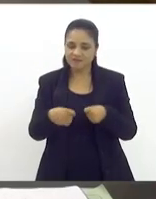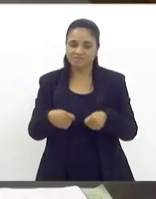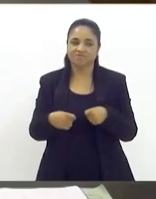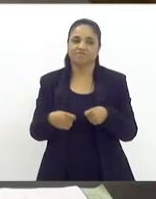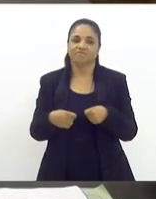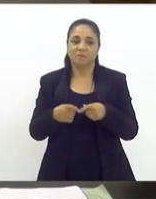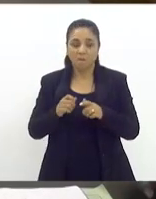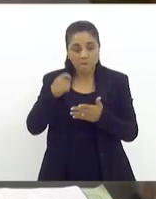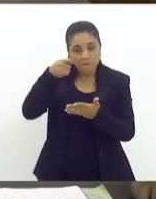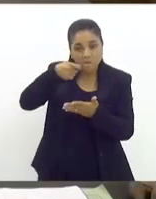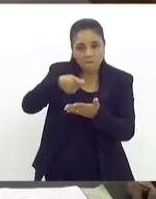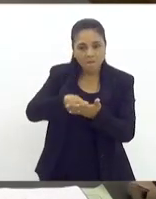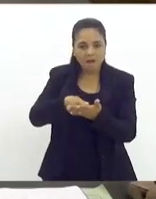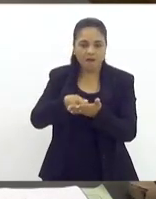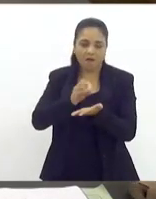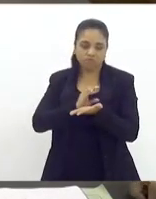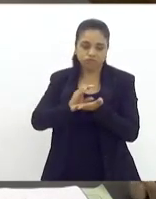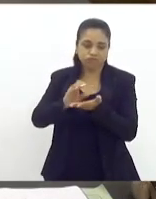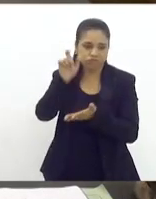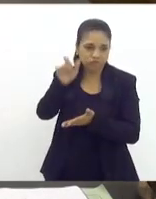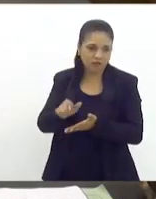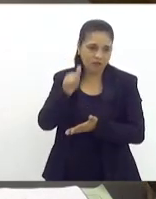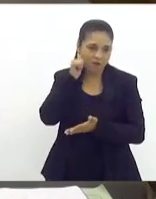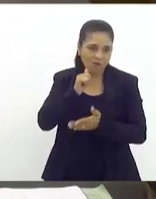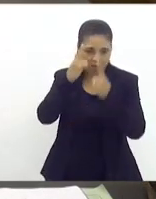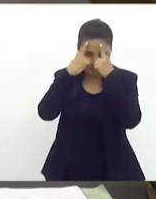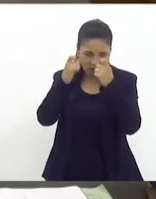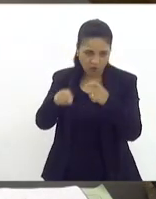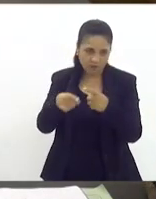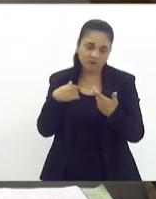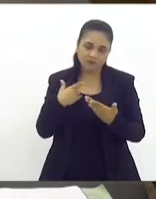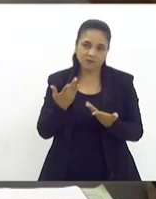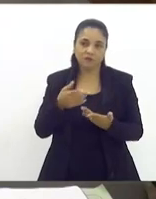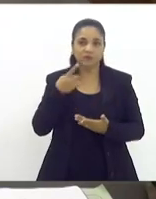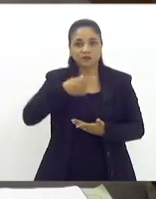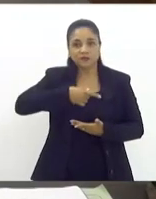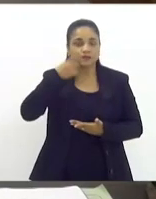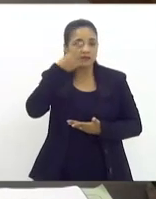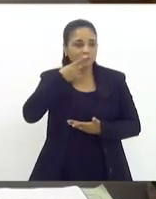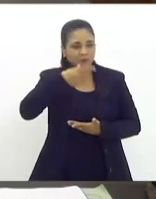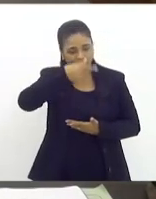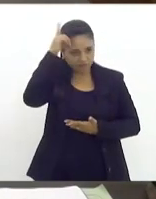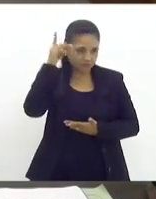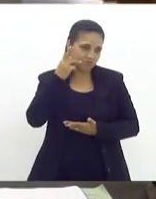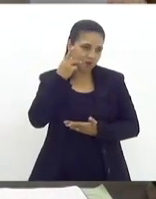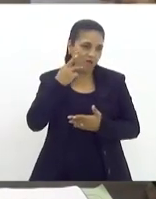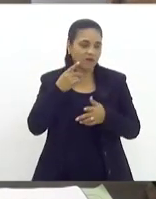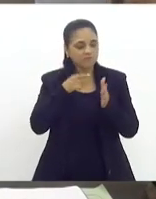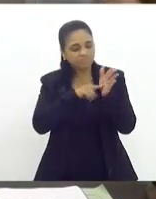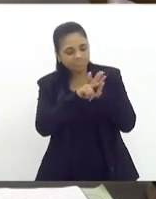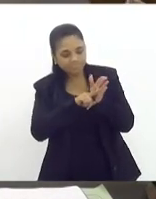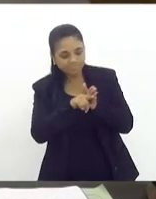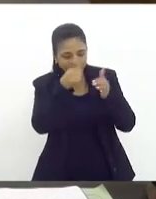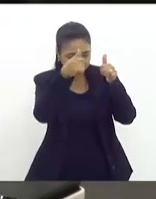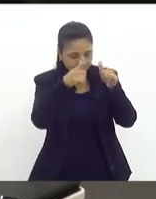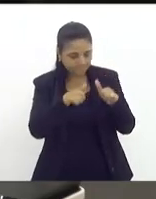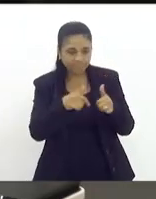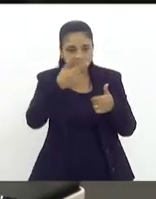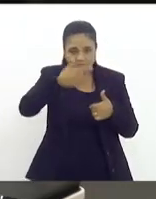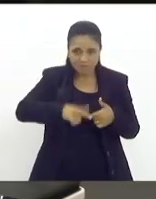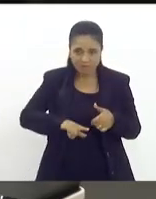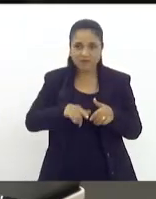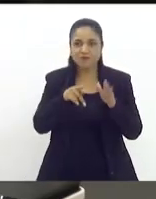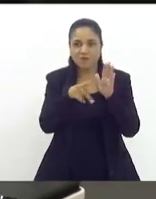Verdade. Então, o projeto com vista para o deputado Luiz Paulo. Retirado, vai para o gabinete do deputado Luiz Paulo. Passemos ao bloco de projeto de